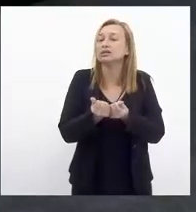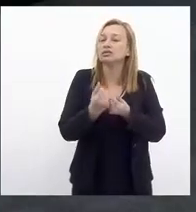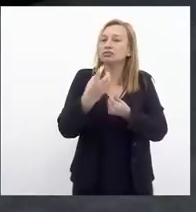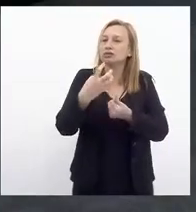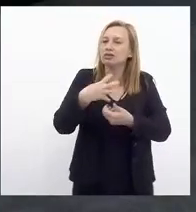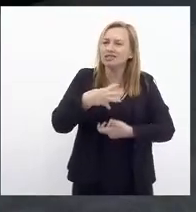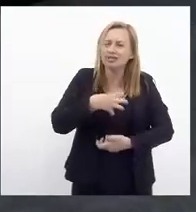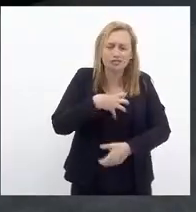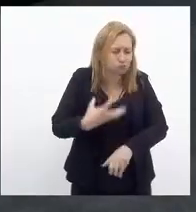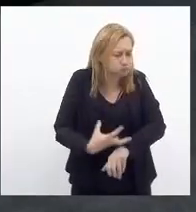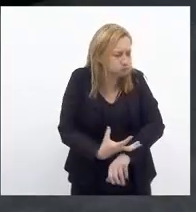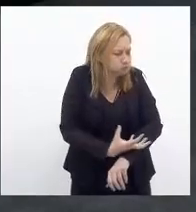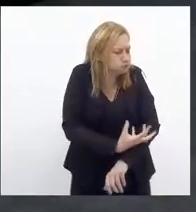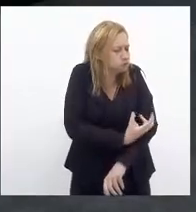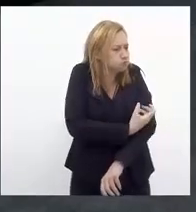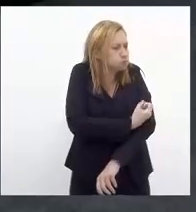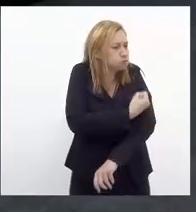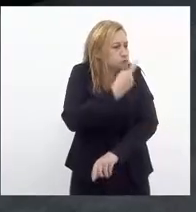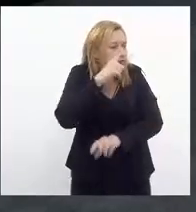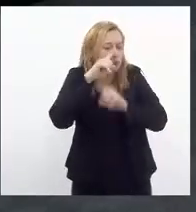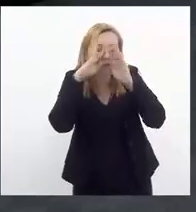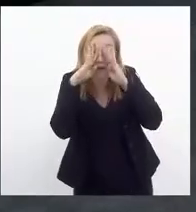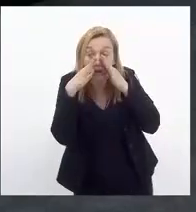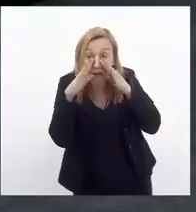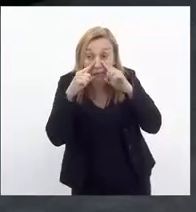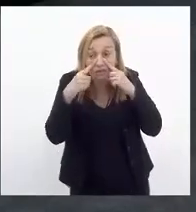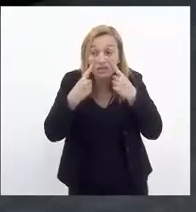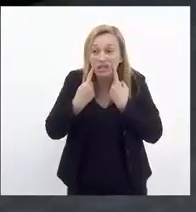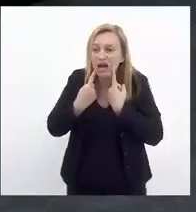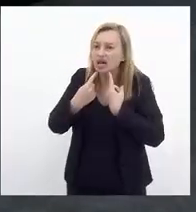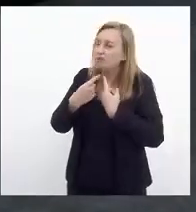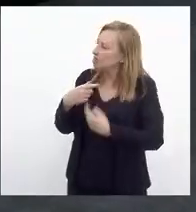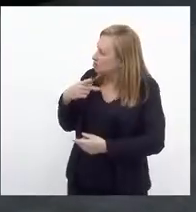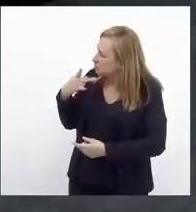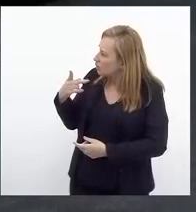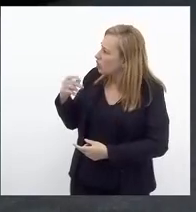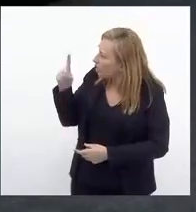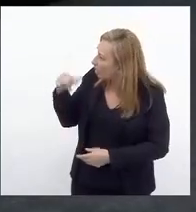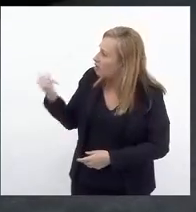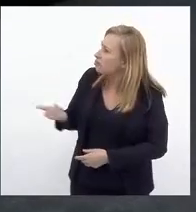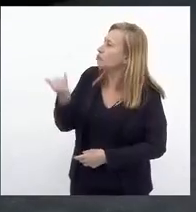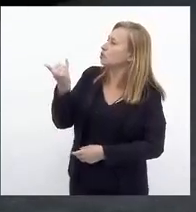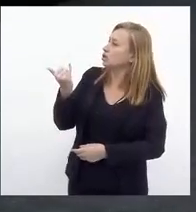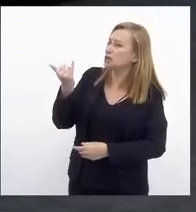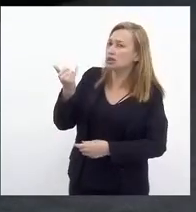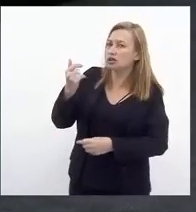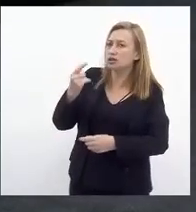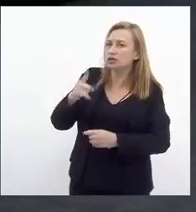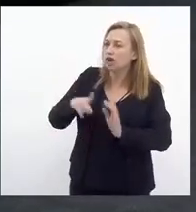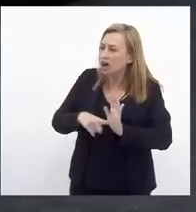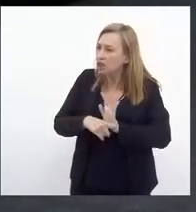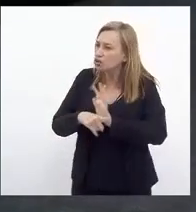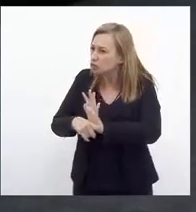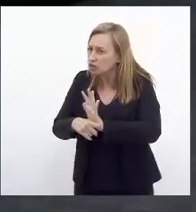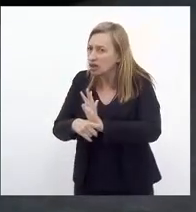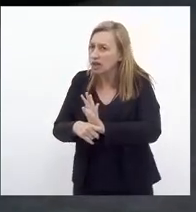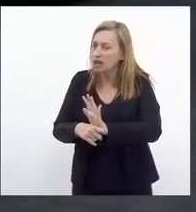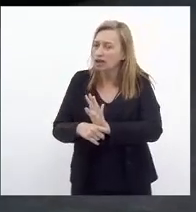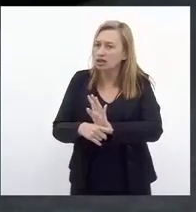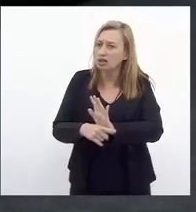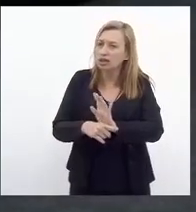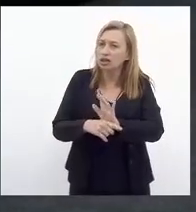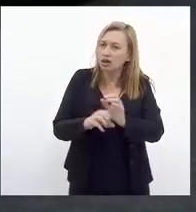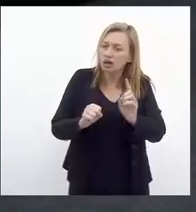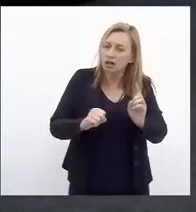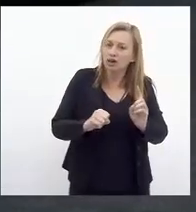emocionado ver as lágrimas e disse que era importante recuperar os e da